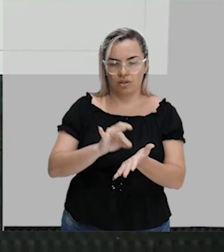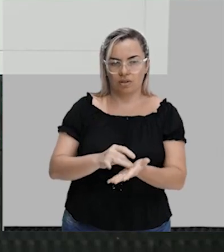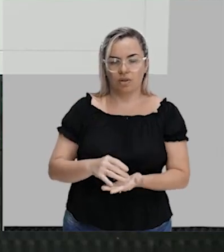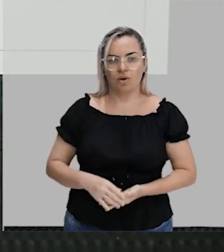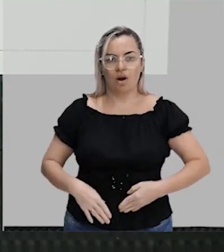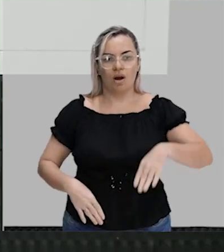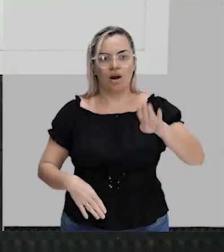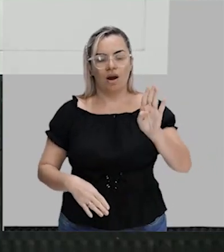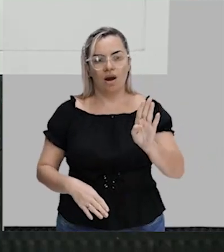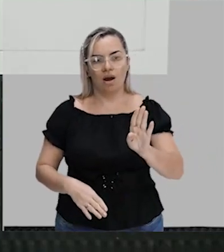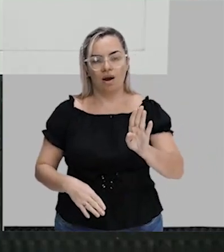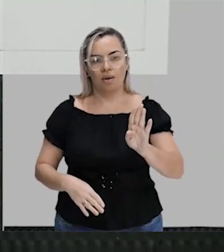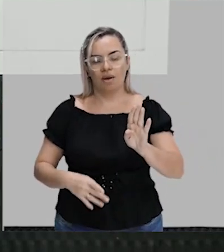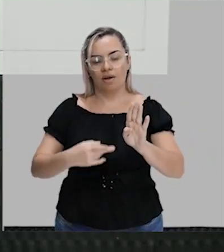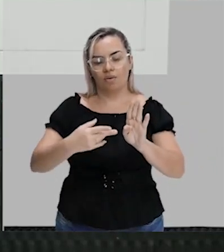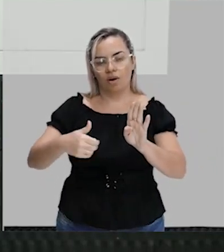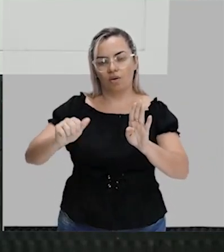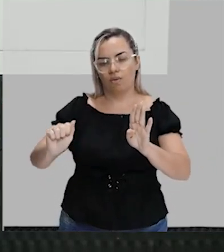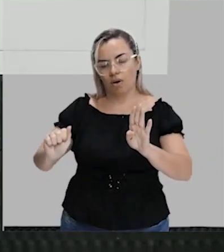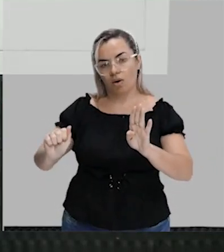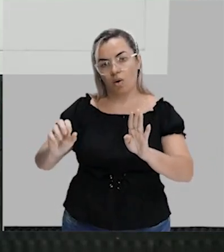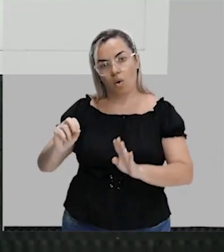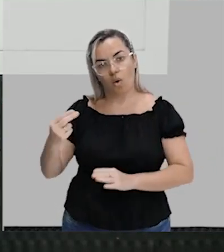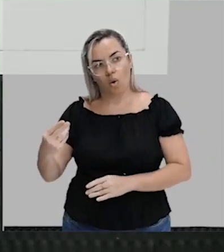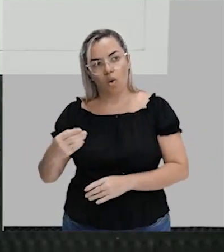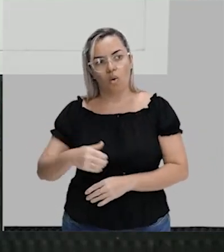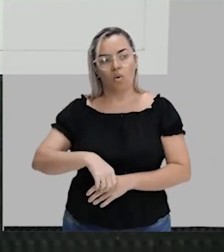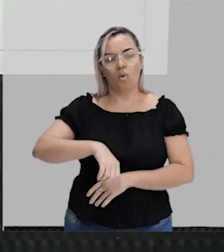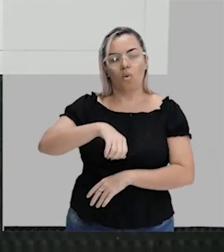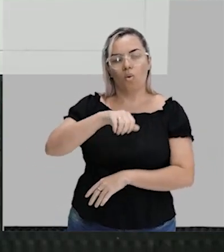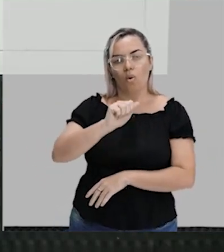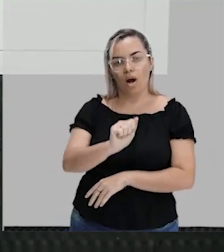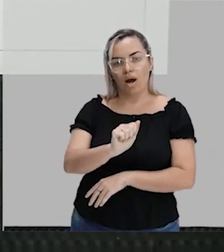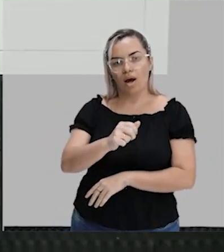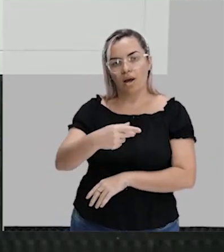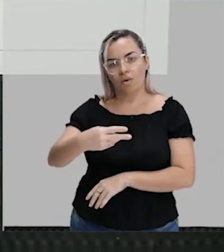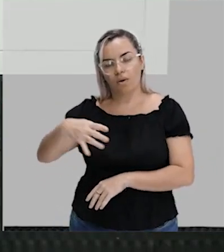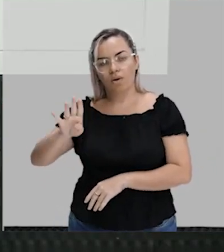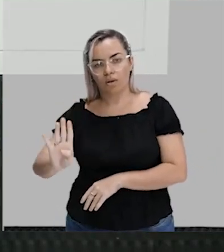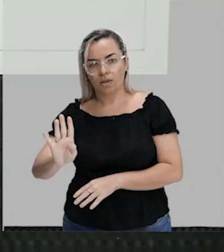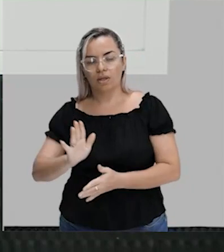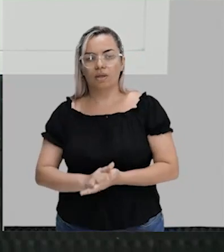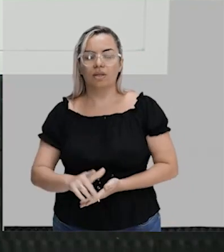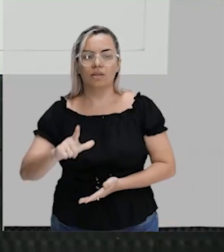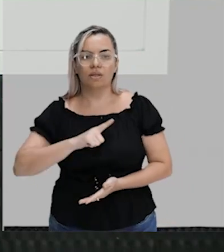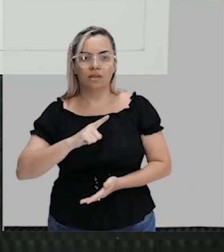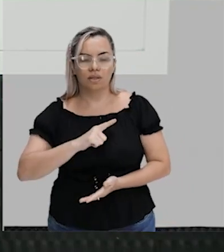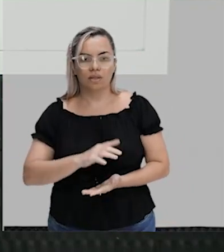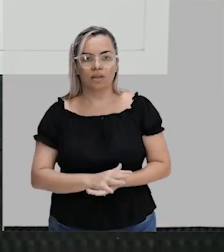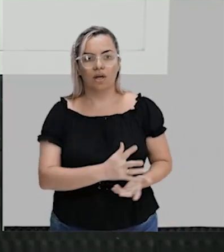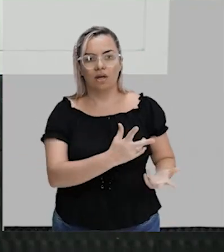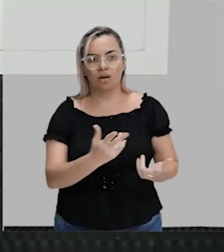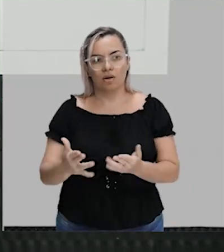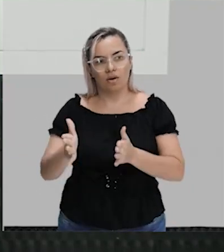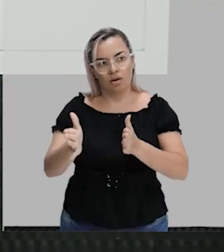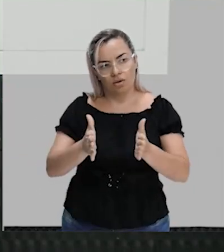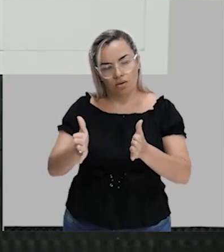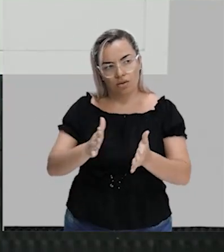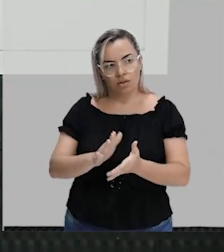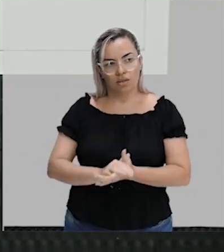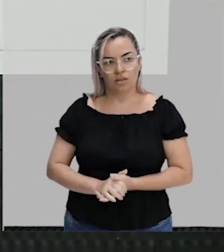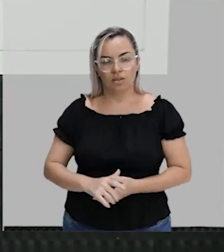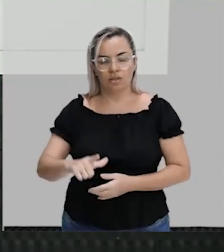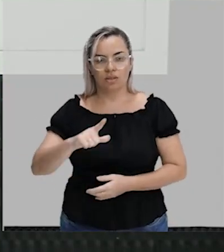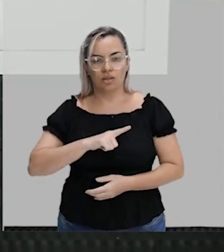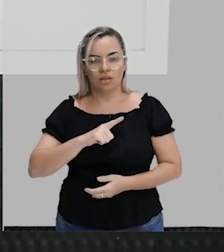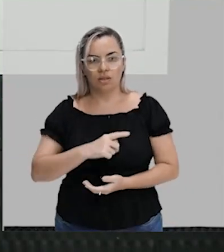matriz B porque eles tinha a mesma ordem é uma matriz aqui dois por três tem duas